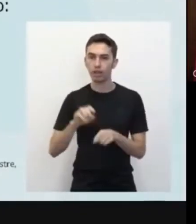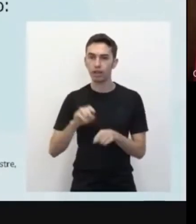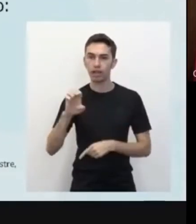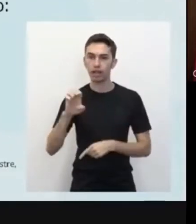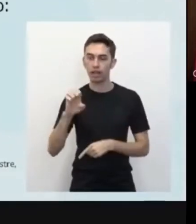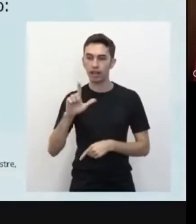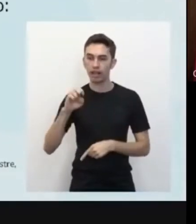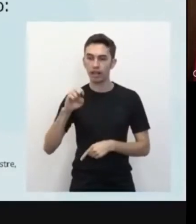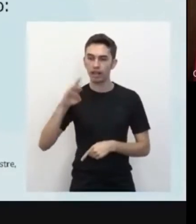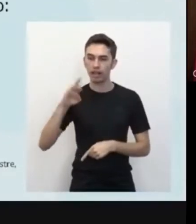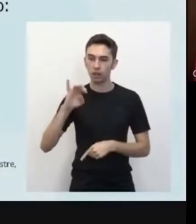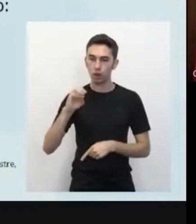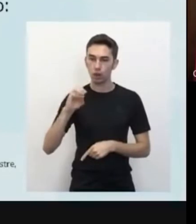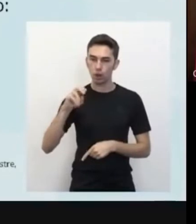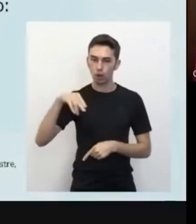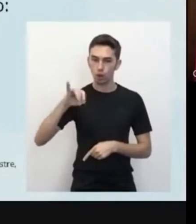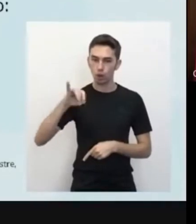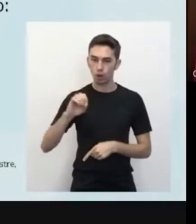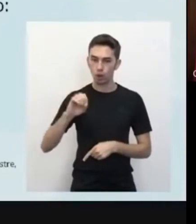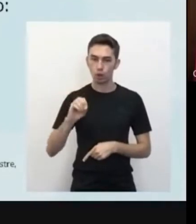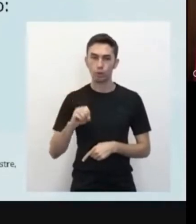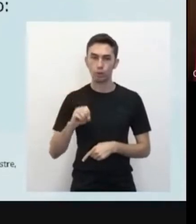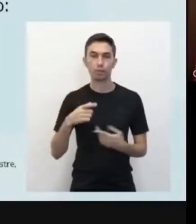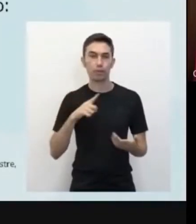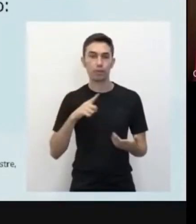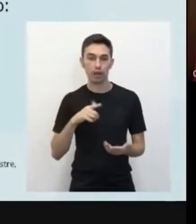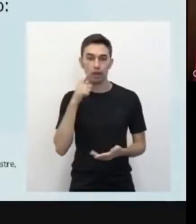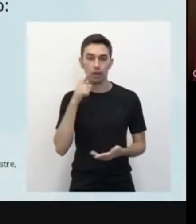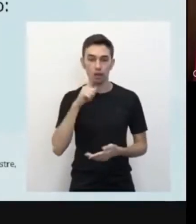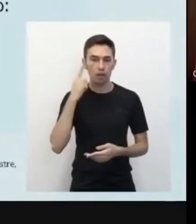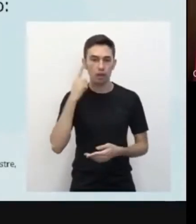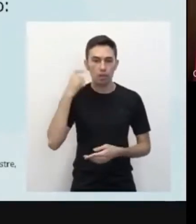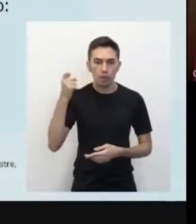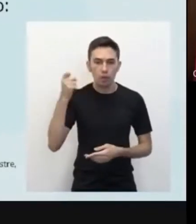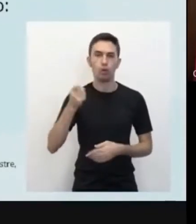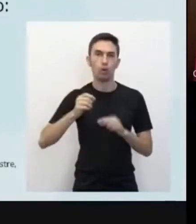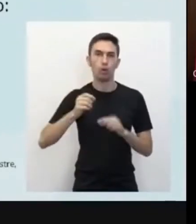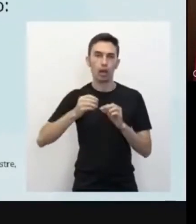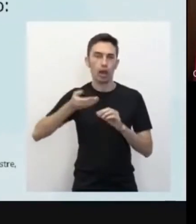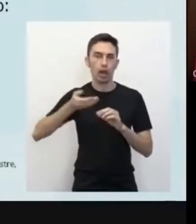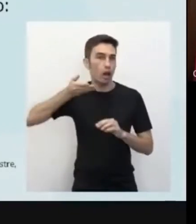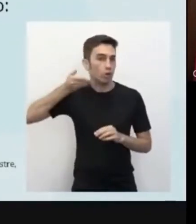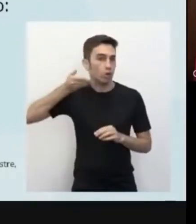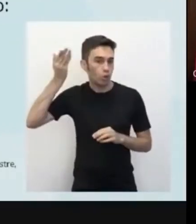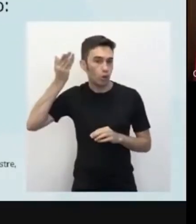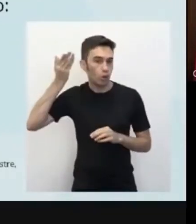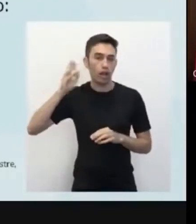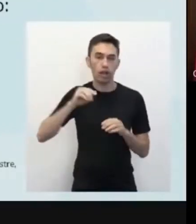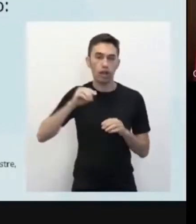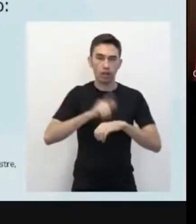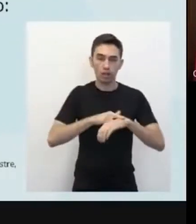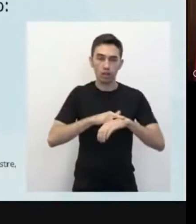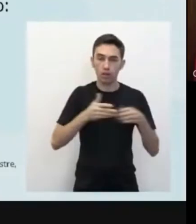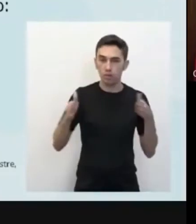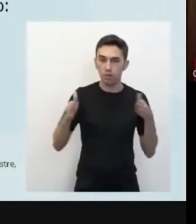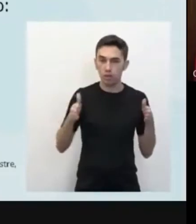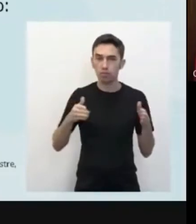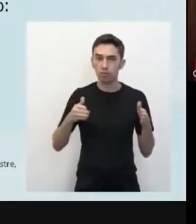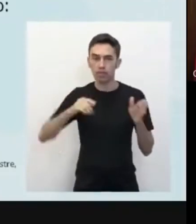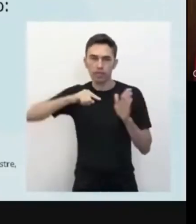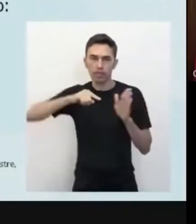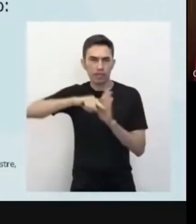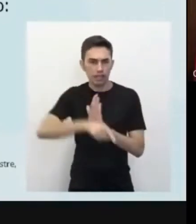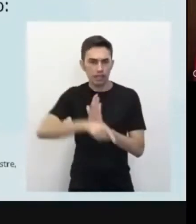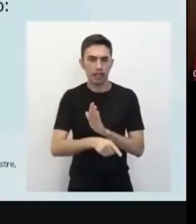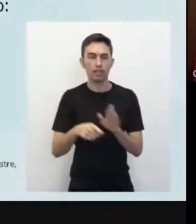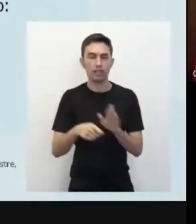aqueles em que podemos manipular algum parâmetro sonoro, como altura, duração, intensidade